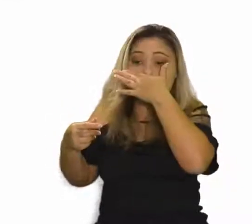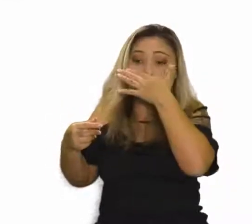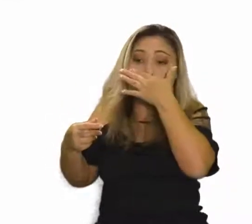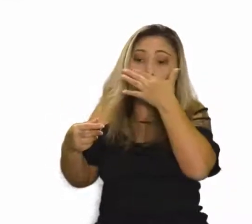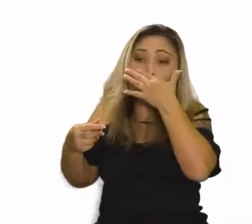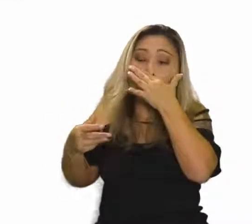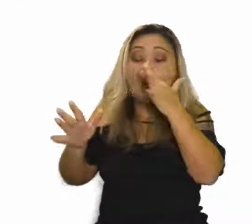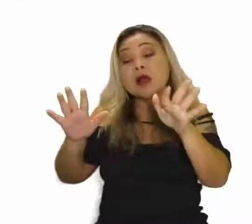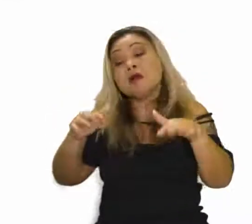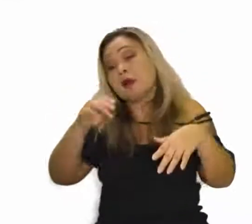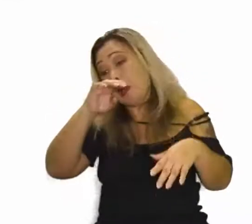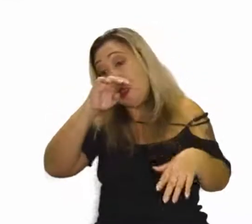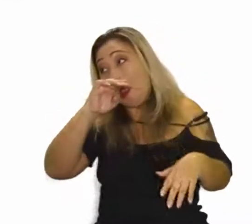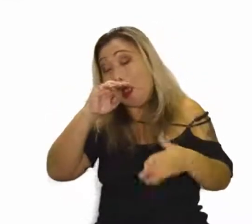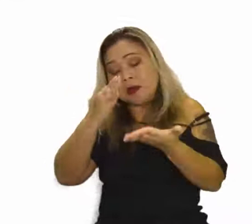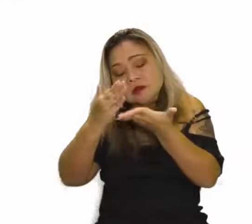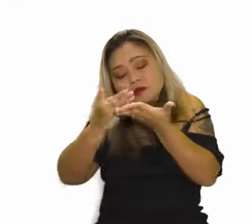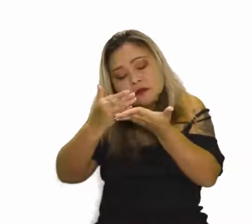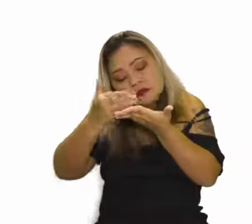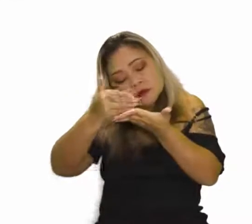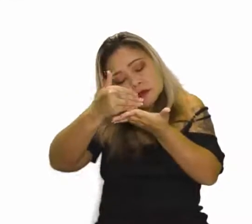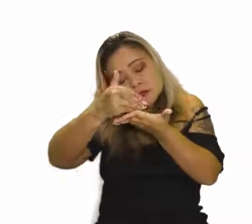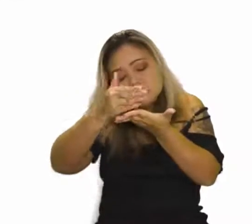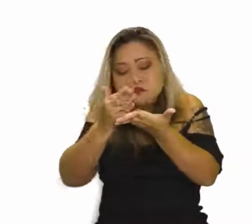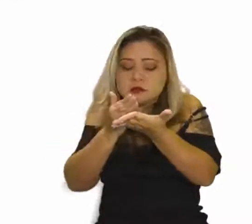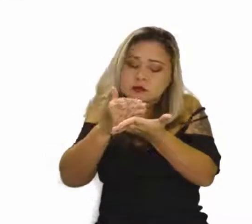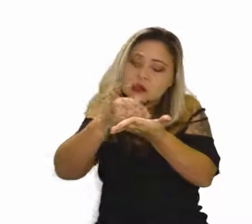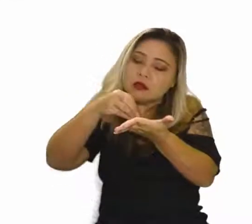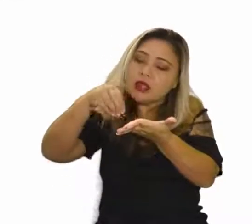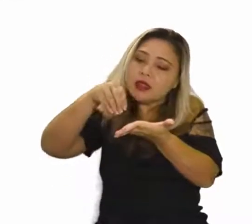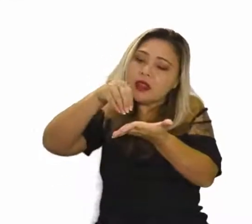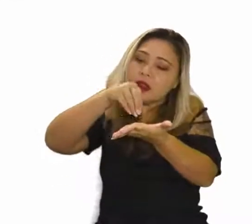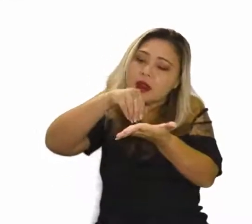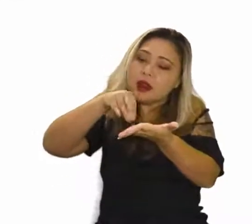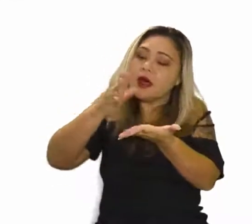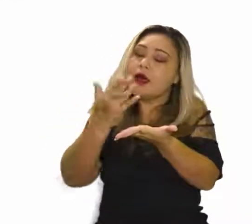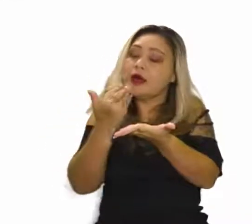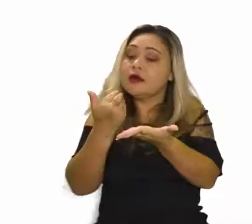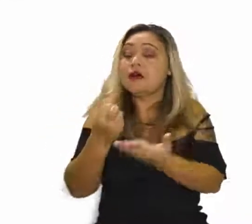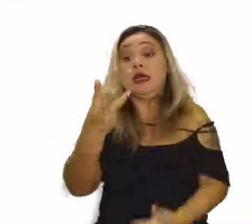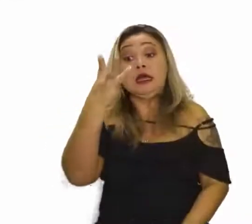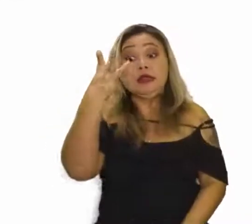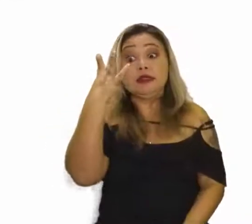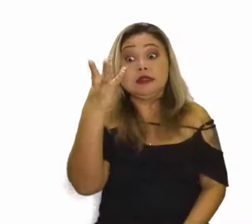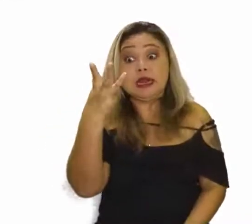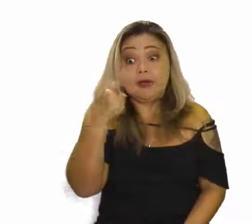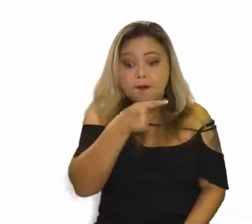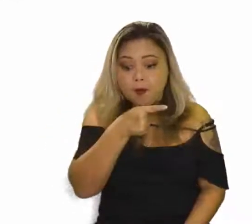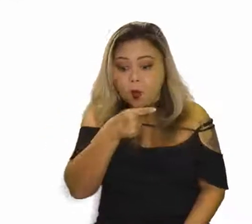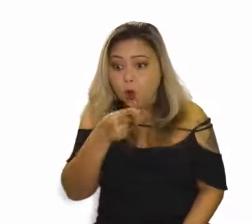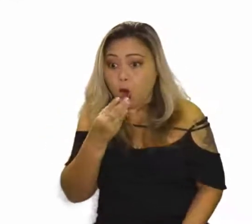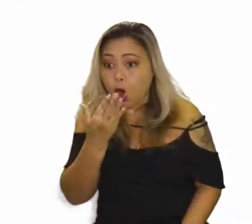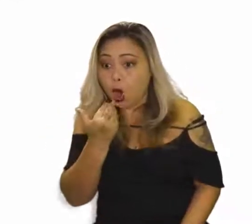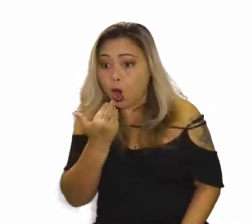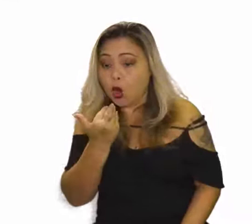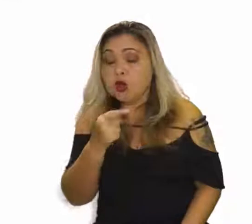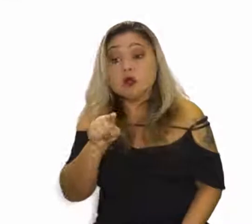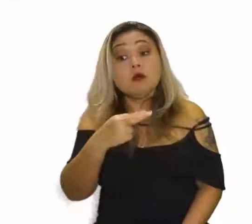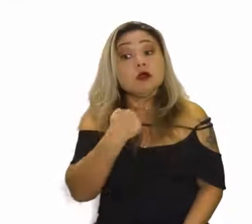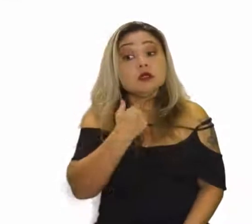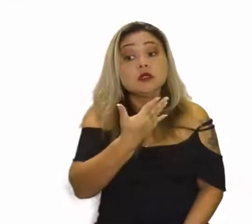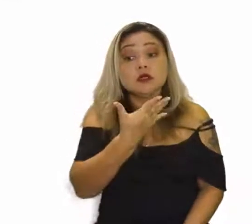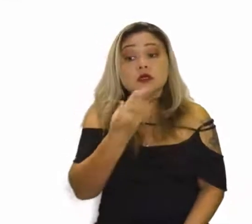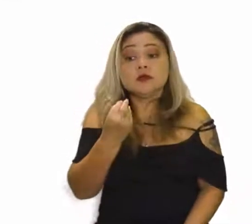Ou então você pega e fraciona na sua dieta, na sua comida. Mas 3 por semana, porque você não pode